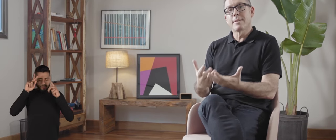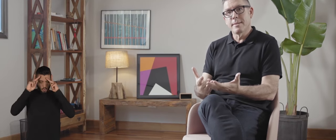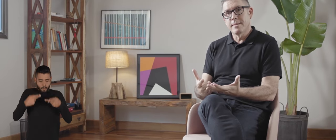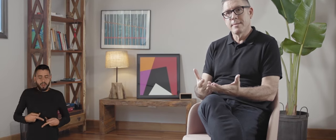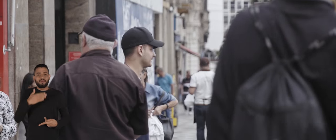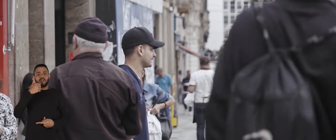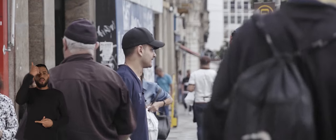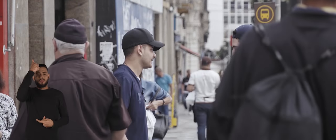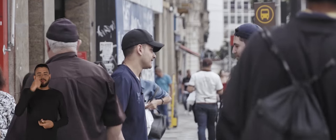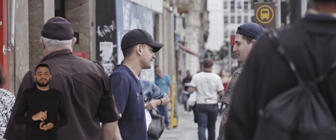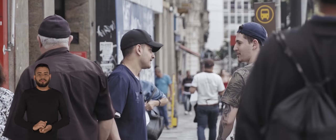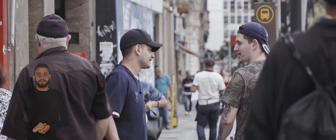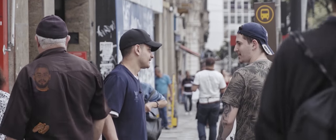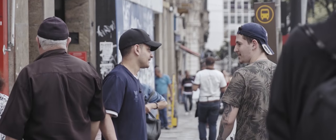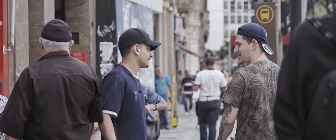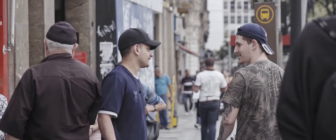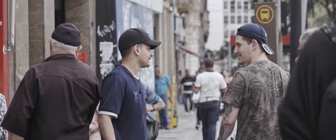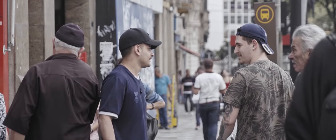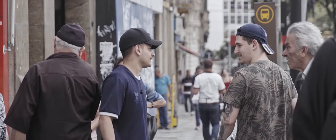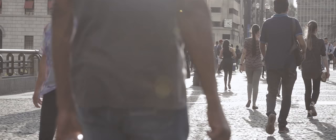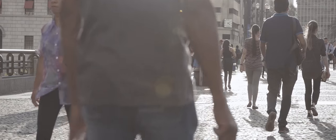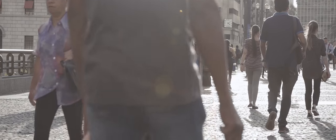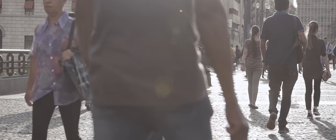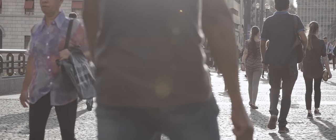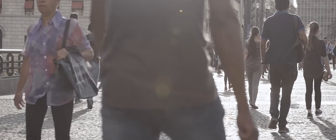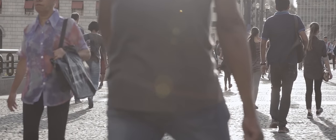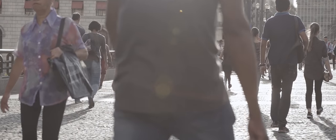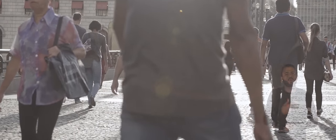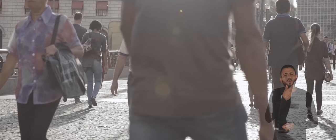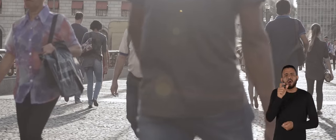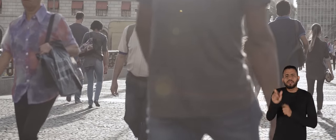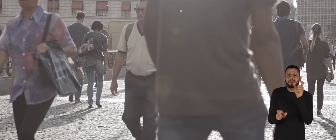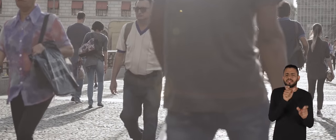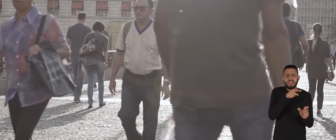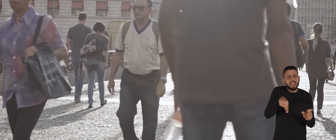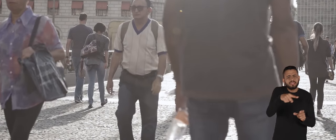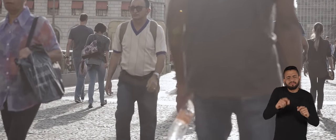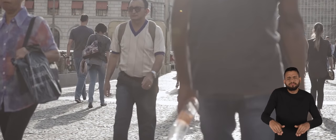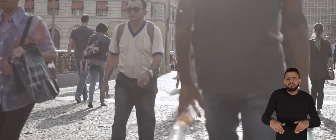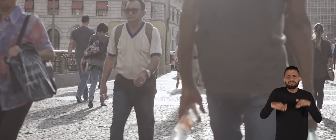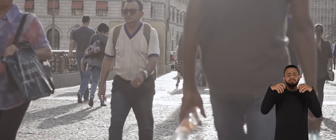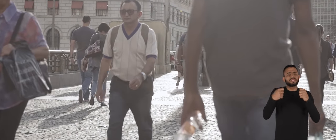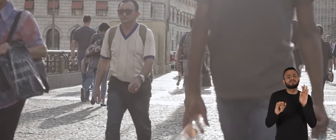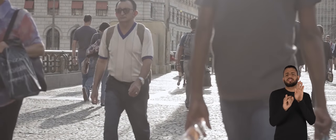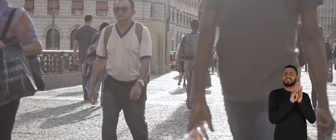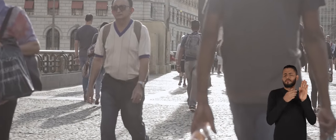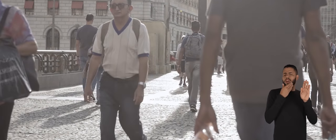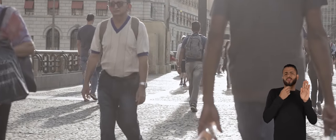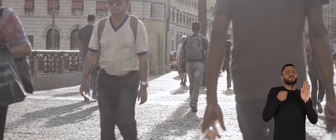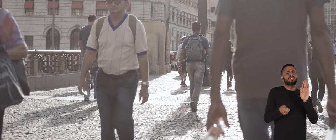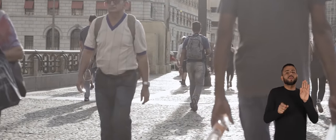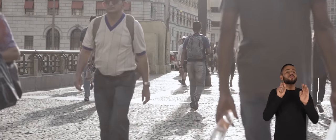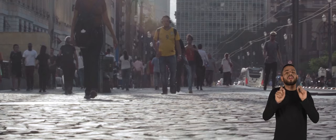humanizar-se. Eduardo Chacora, psicólogo e pesquisador em masculinidades, gênero e saúde. Os homens, eles desde pequenos, eles têm que forjar uma identidade